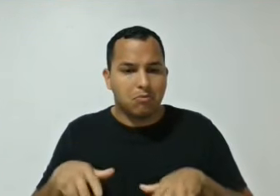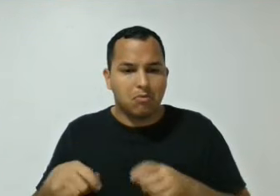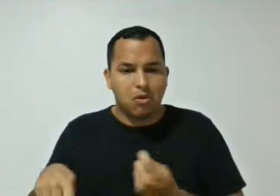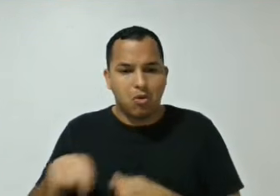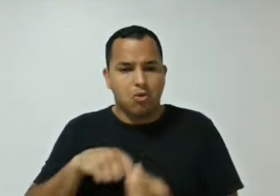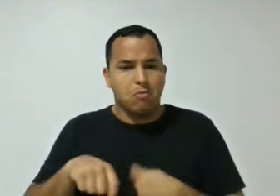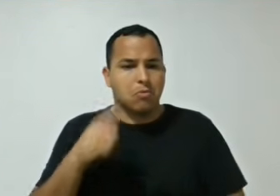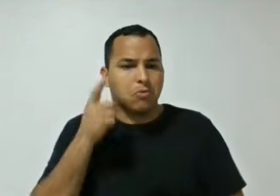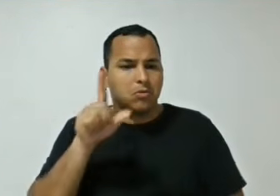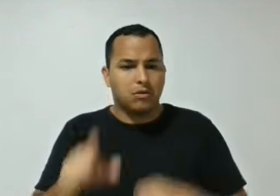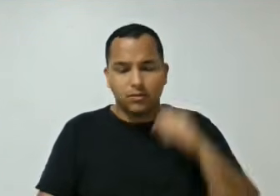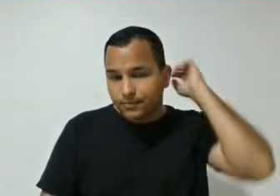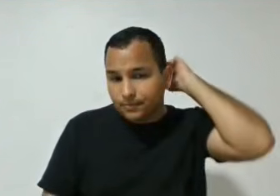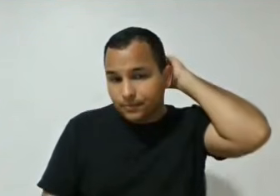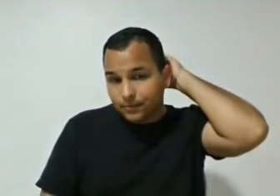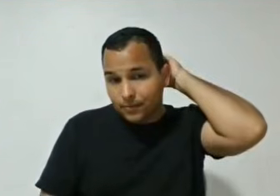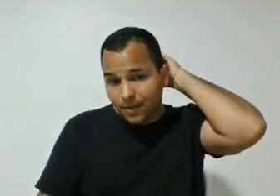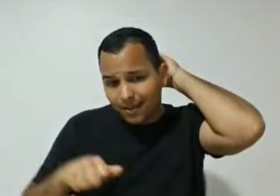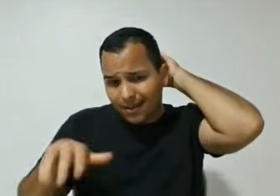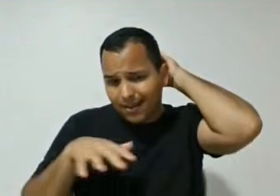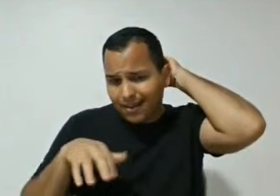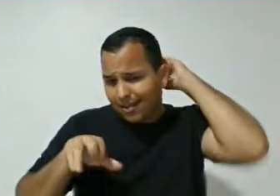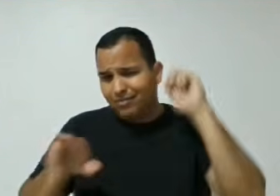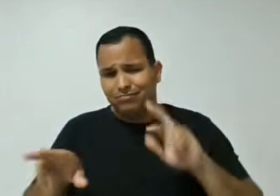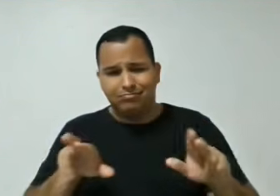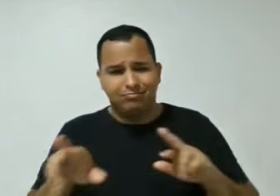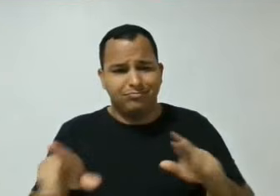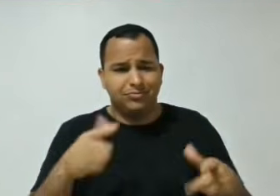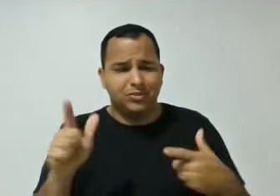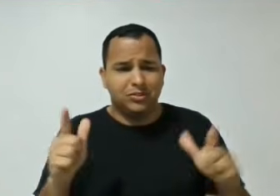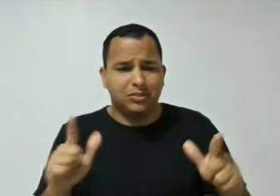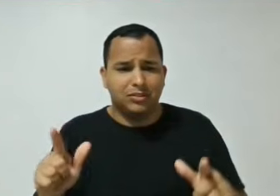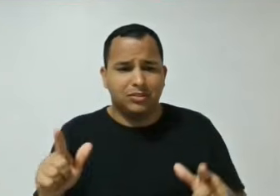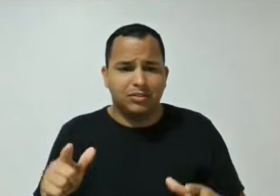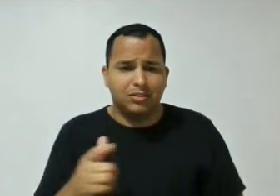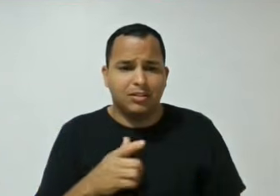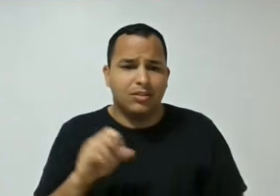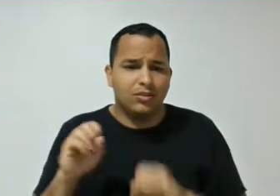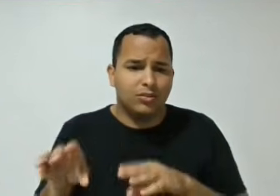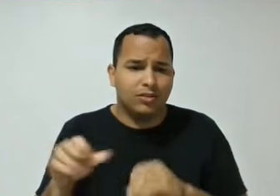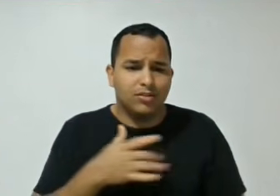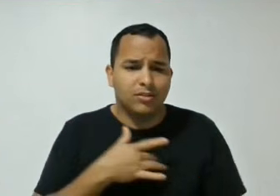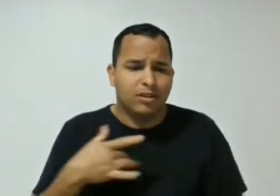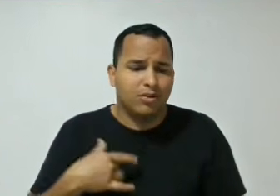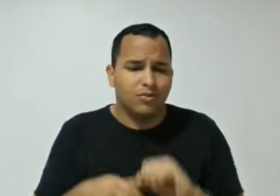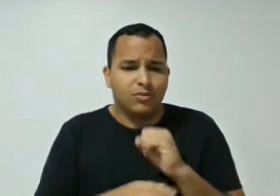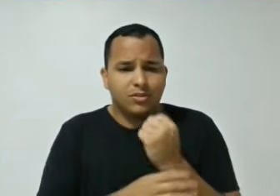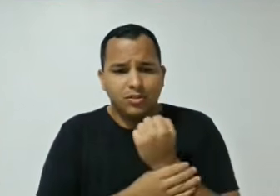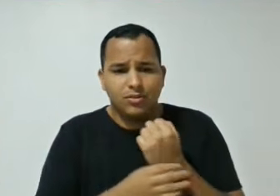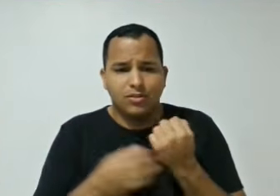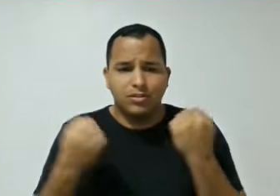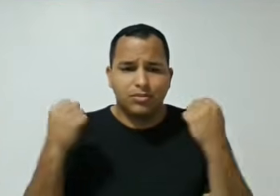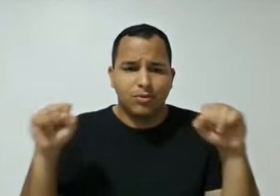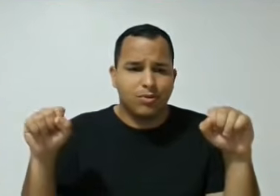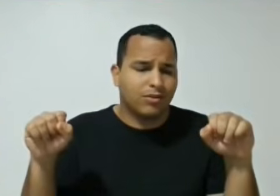né? Entre outros setores. Pode colocar tudo aí nesse mesmo: educação, saúde, segurança, esporte, o que você imaginar,